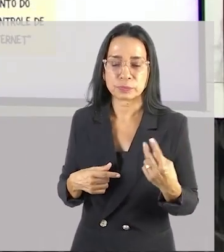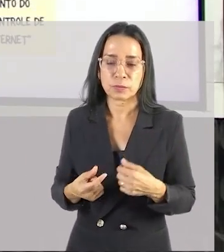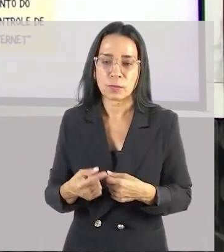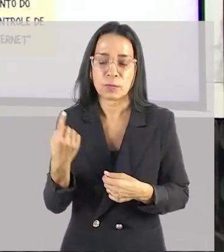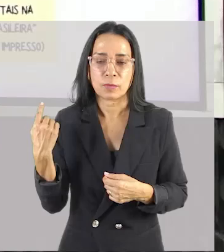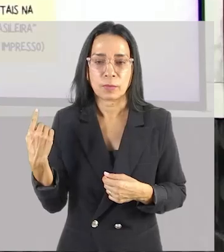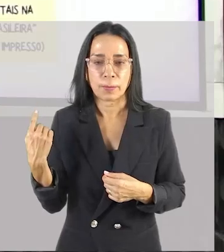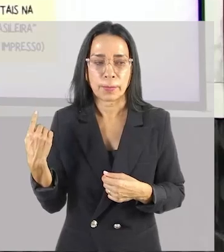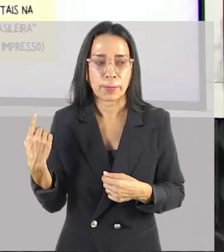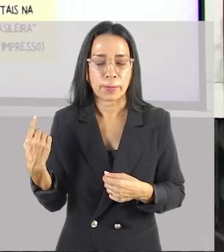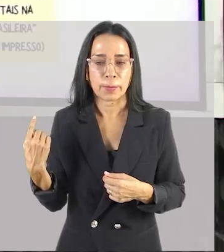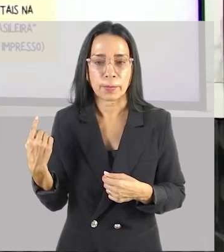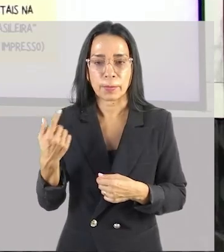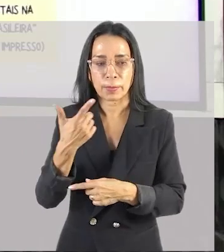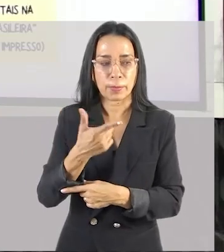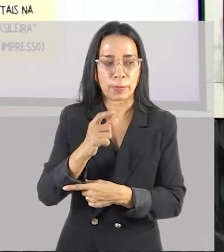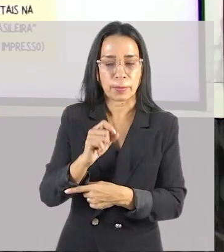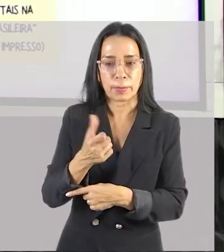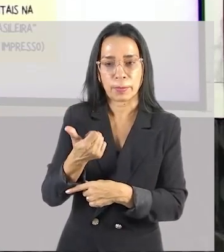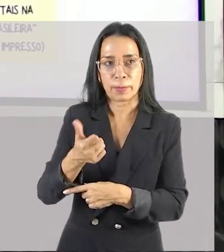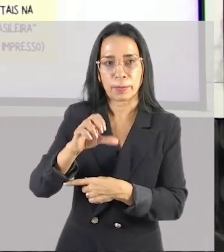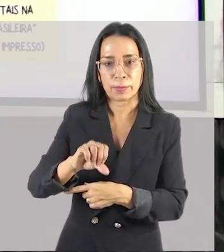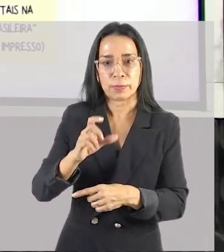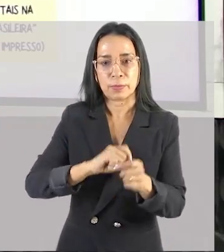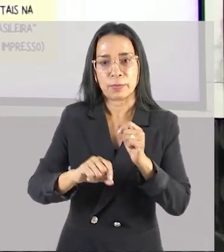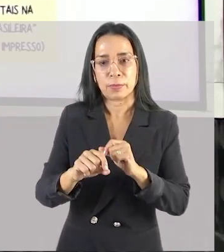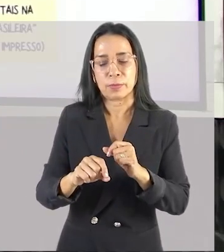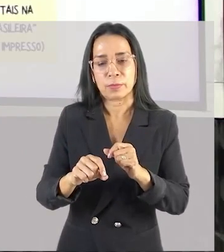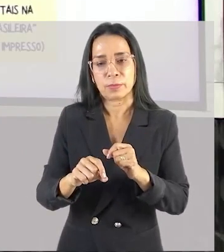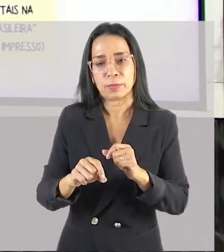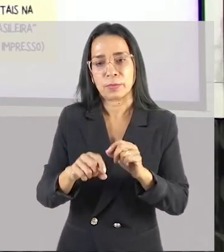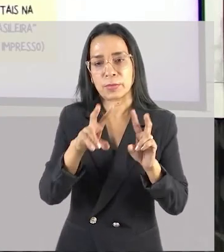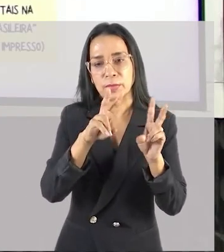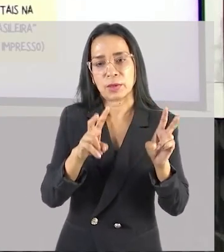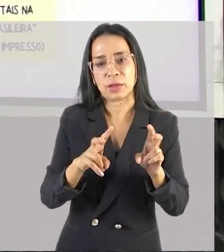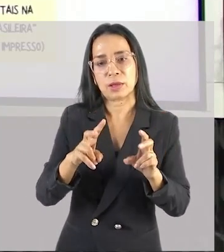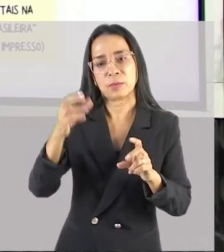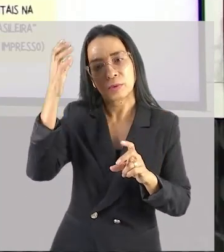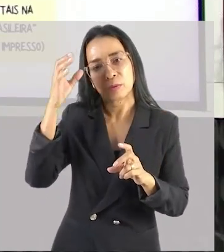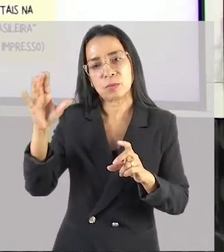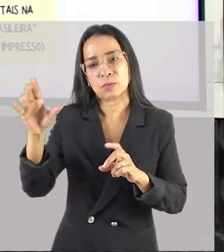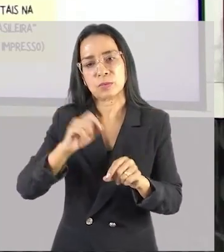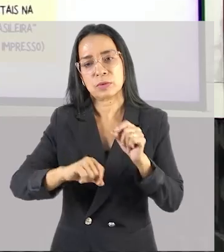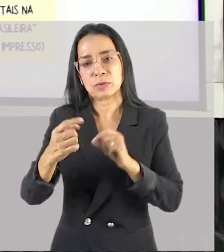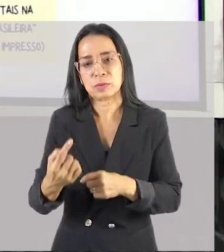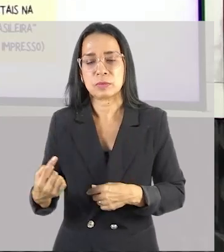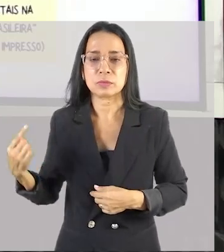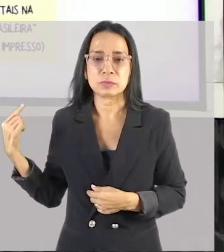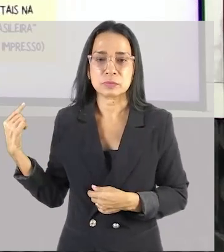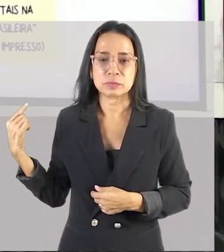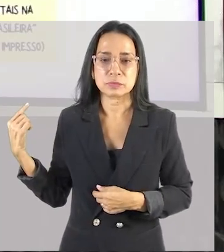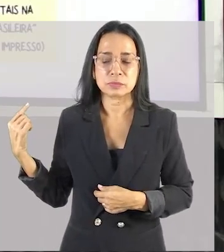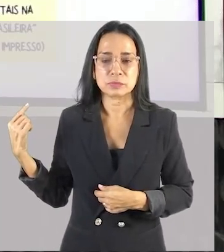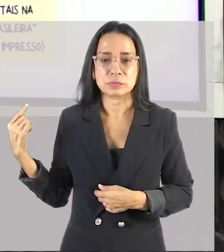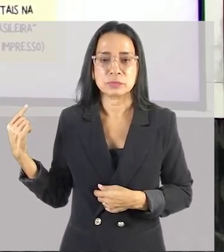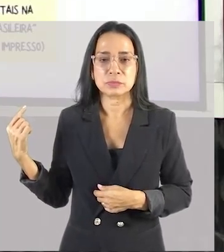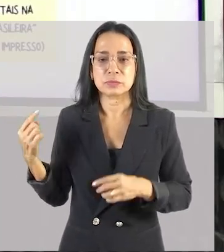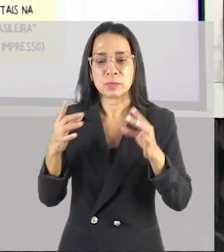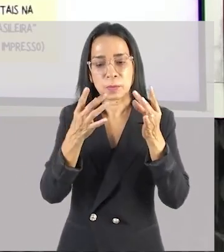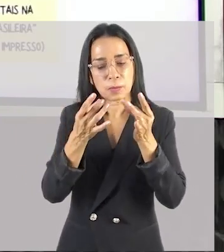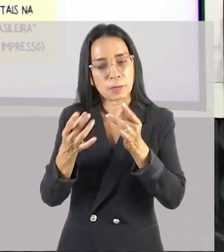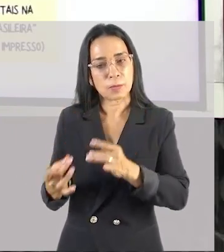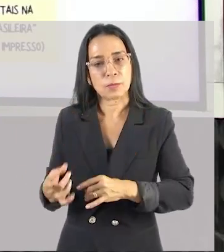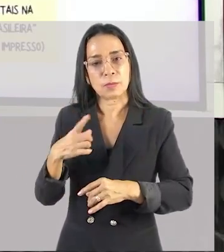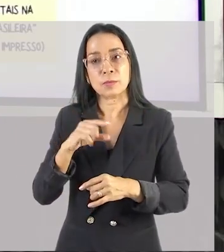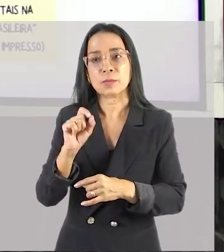isso foi em 2018. Em 2019, olha aí, ó, um eixo cultural, democratização do acesso ao cinema no Brasil, um tema super pertinente. E aí,